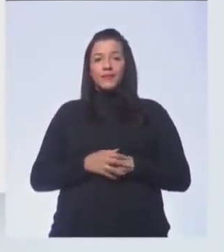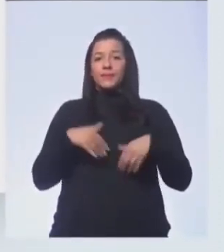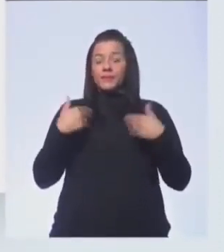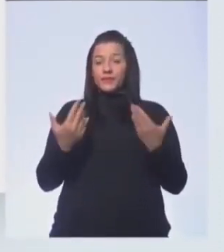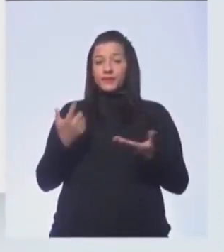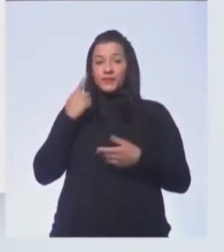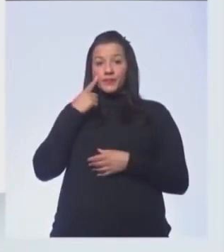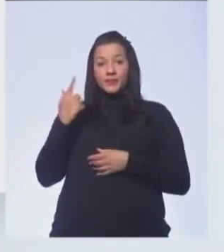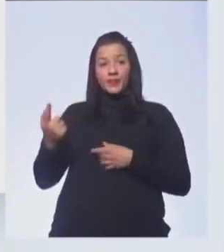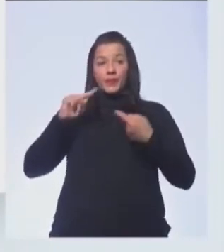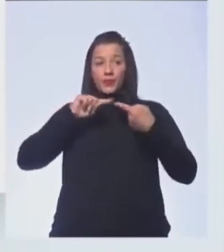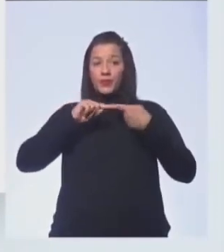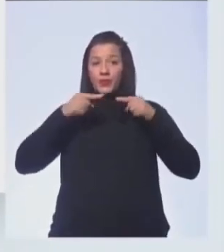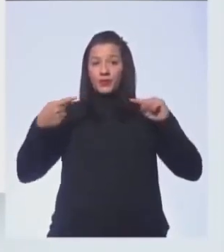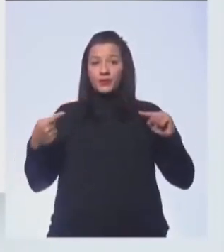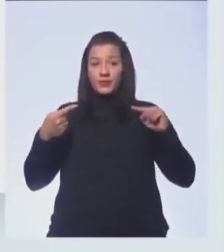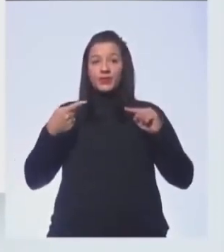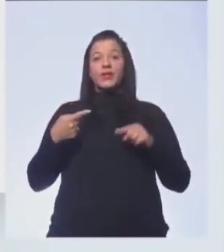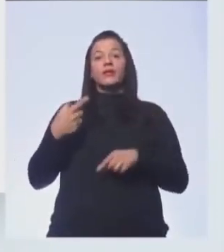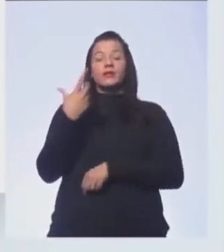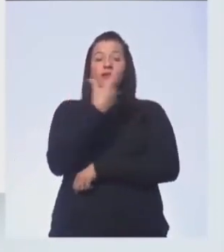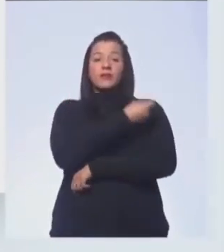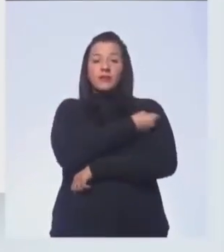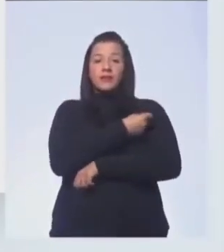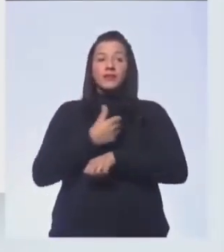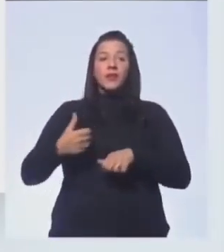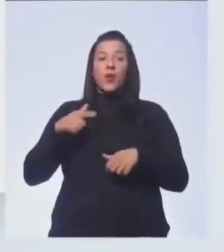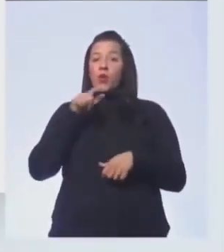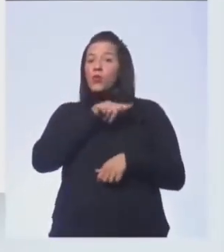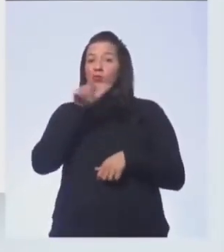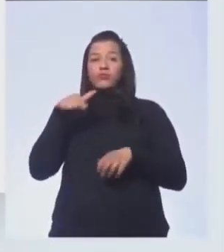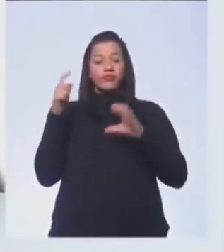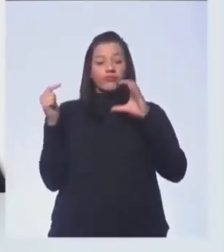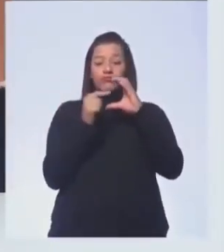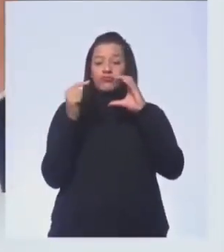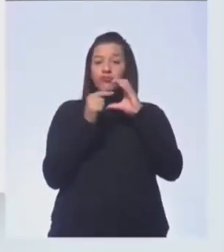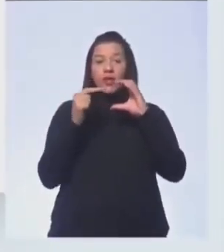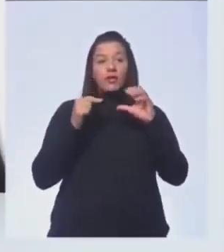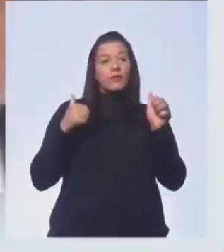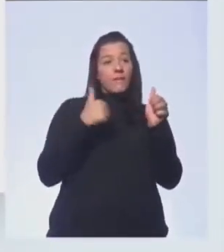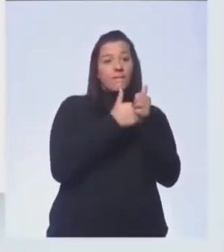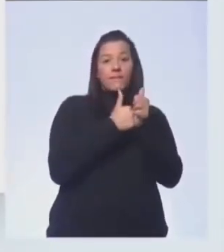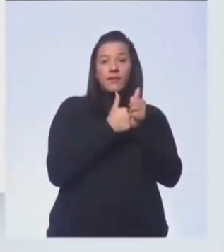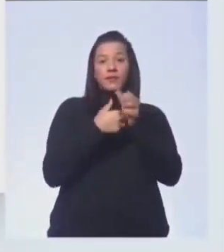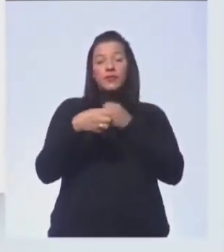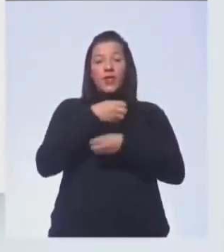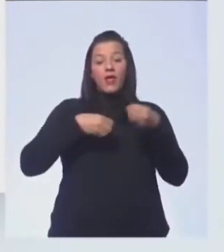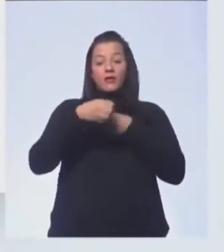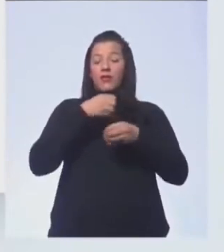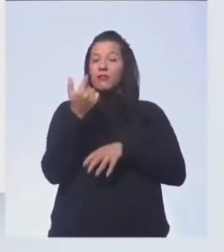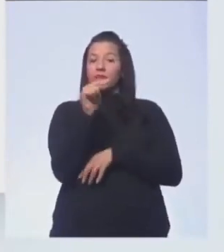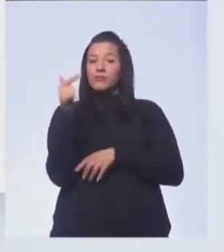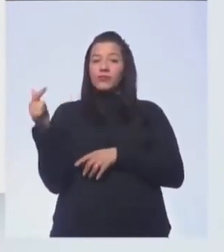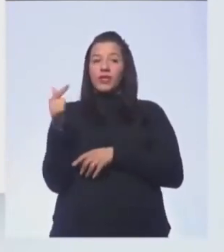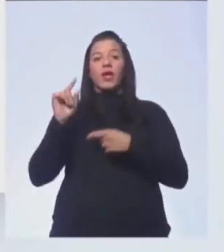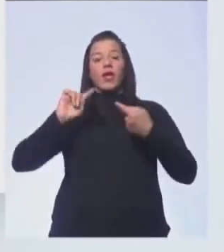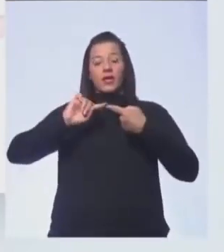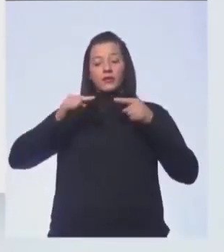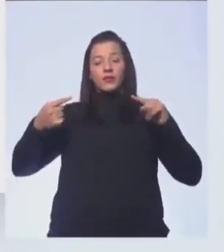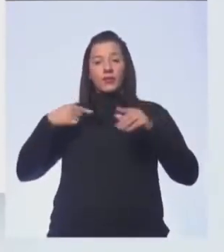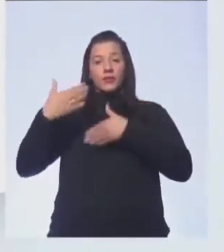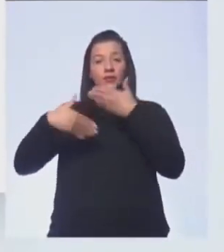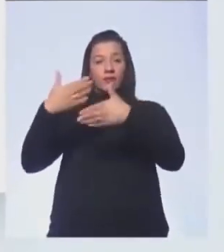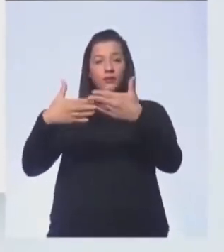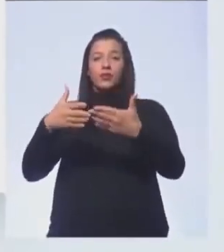Reparem que o RNA das vacinas nem chega perto do núcleo das nossas células. Depois de um tempo, essa mensagem de RNA é destruída